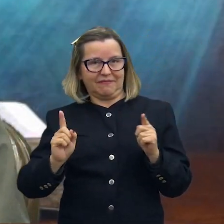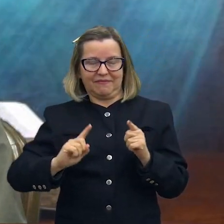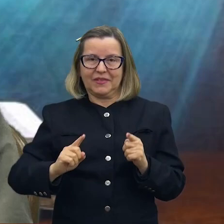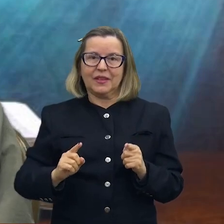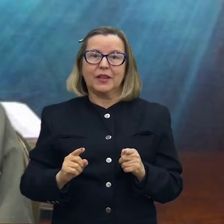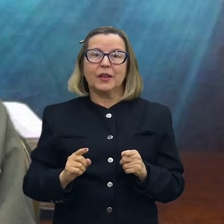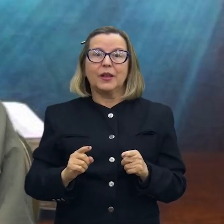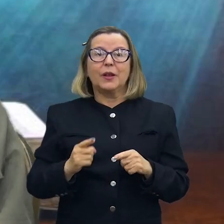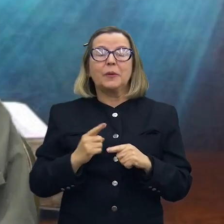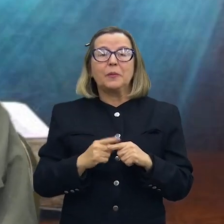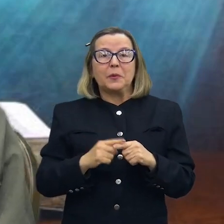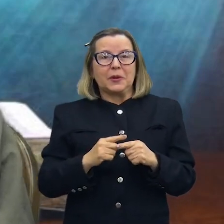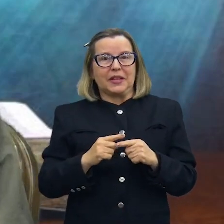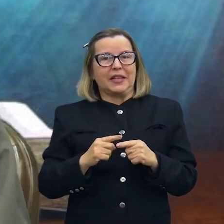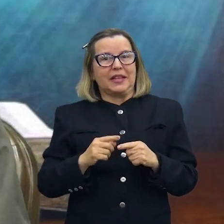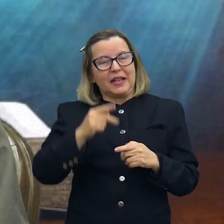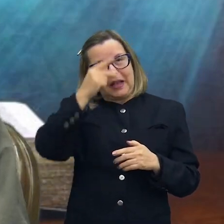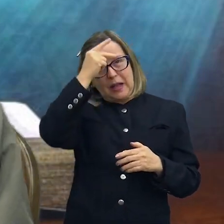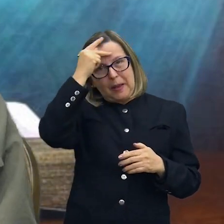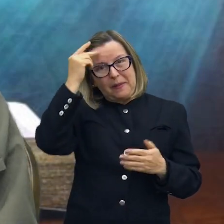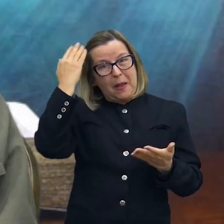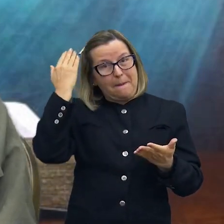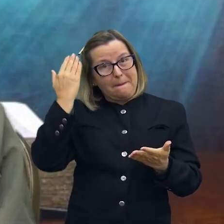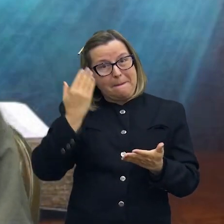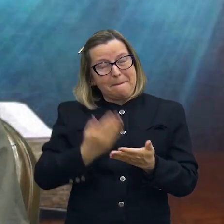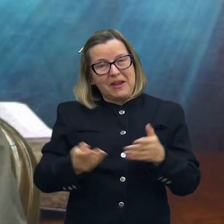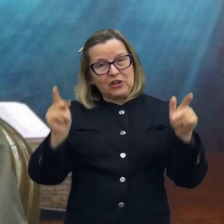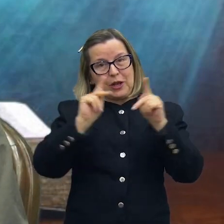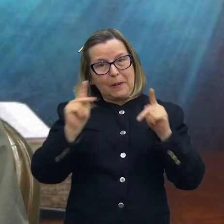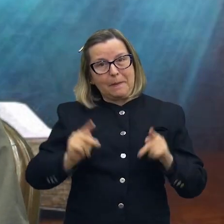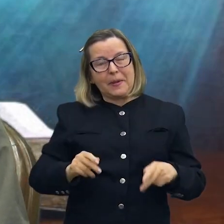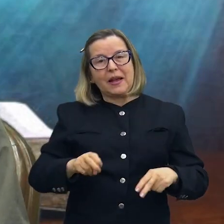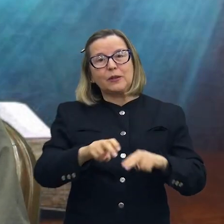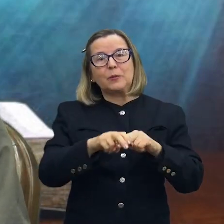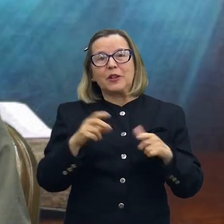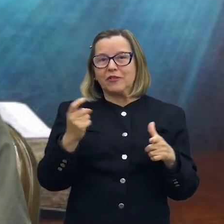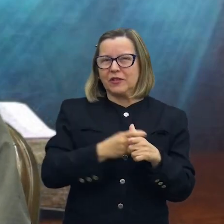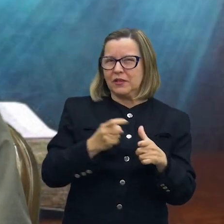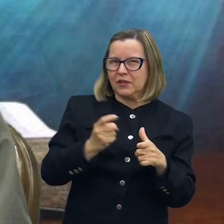né? Ela perde o bom senso, ela perde a paz por causa disso.